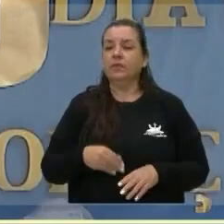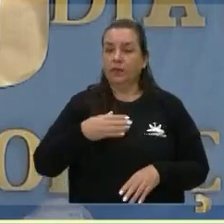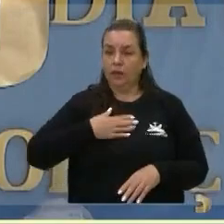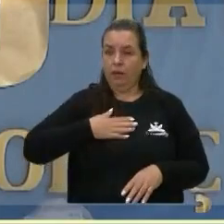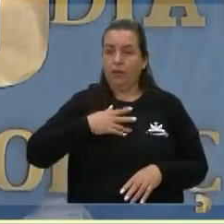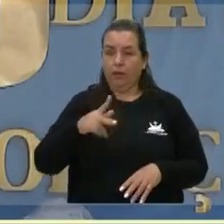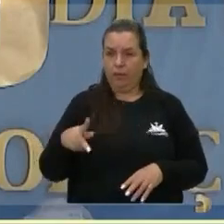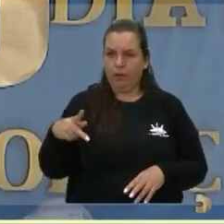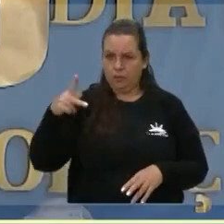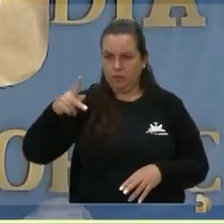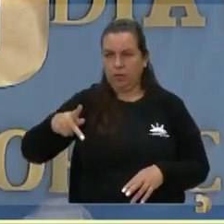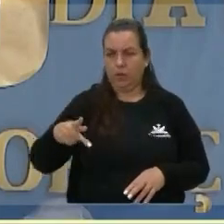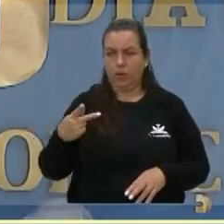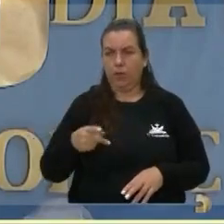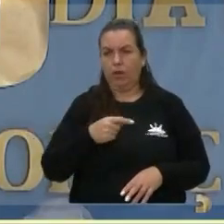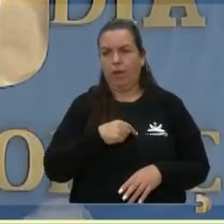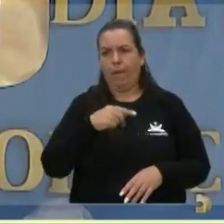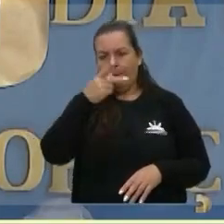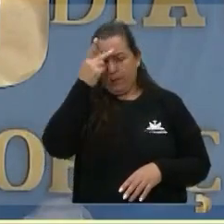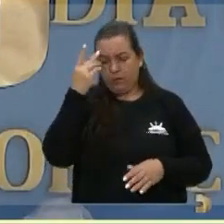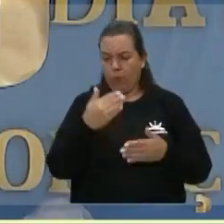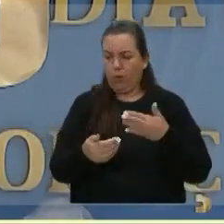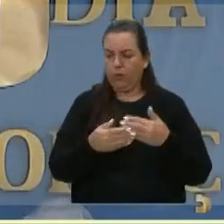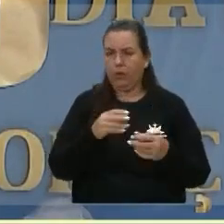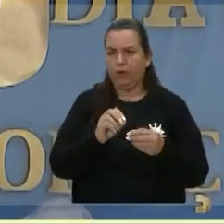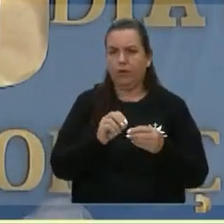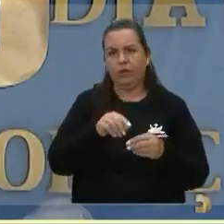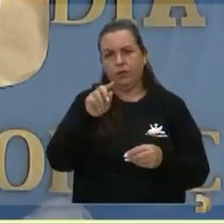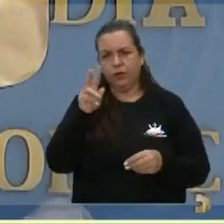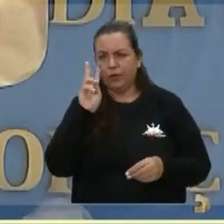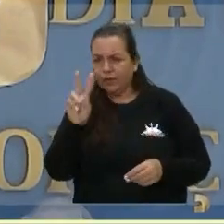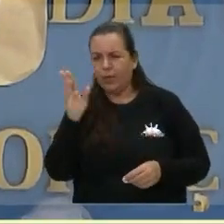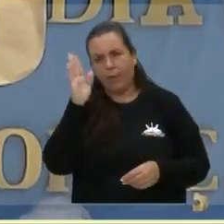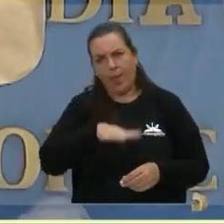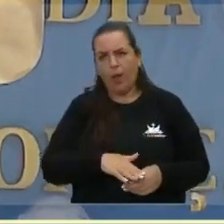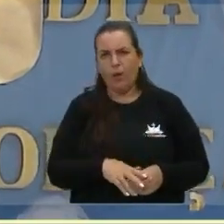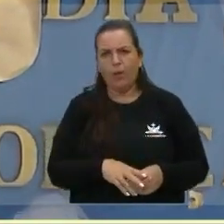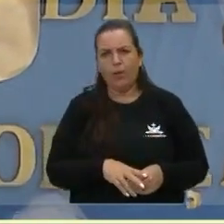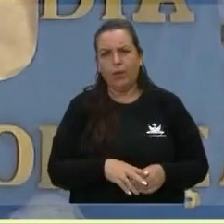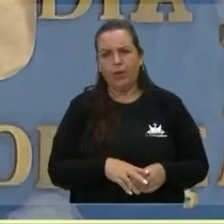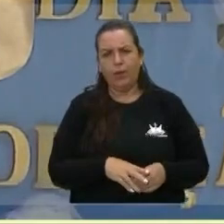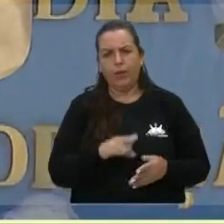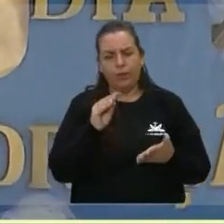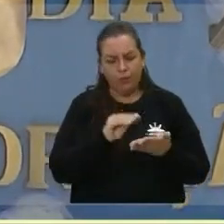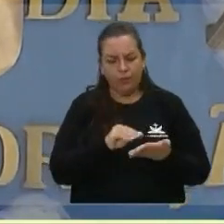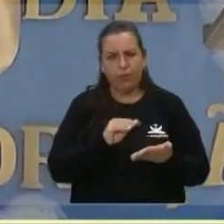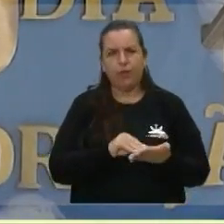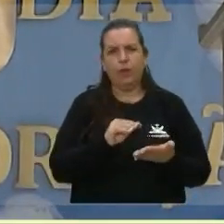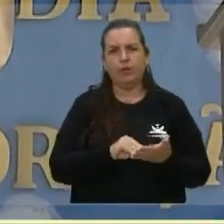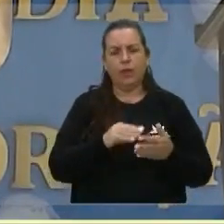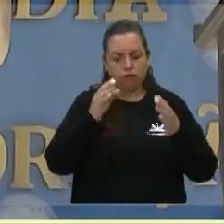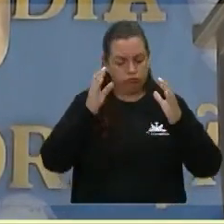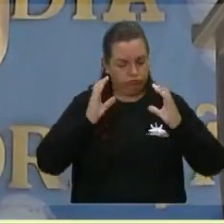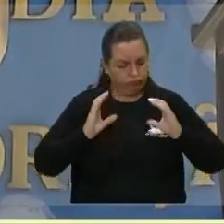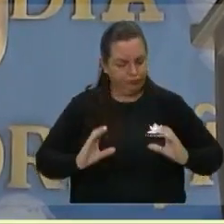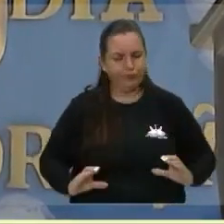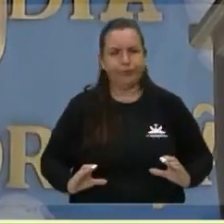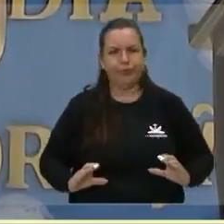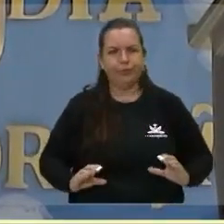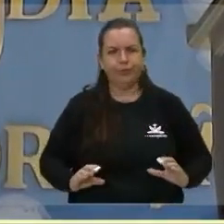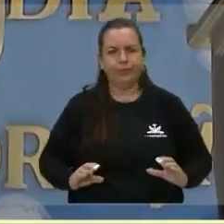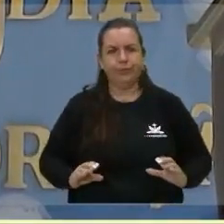pastoral. A pessoa, qualquer coisa que ela faz, você já vê o mal. Está faltando caráter.